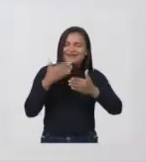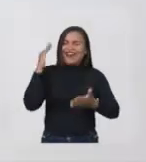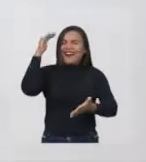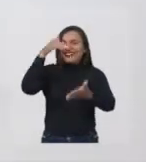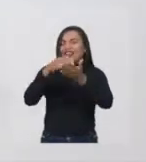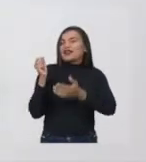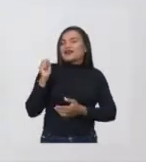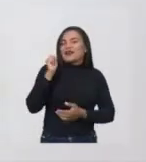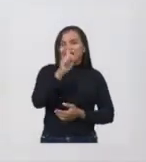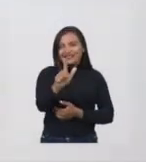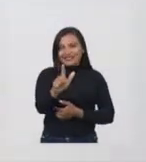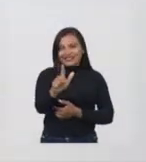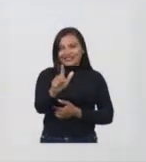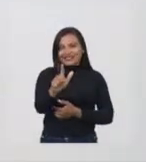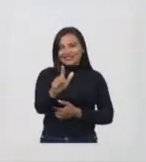escada.